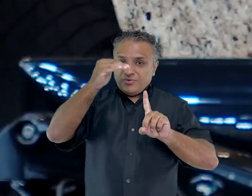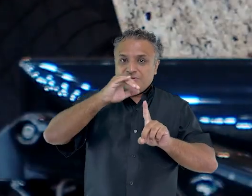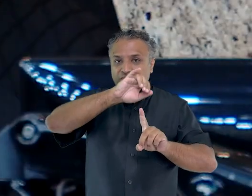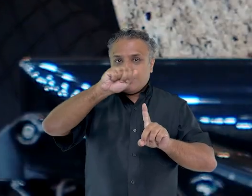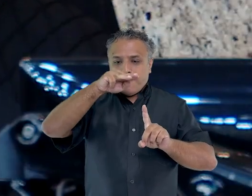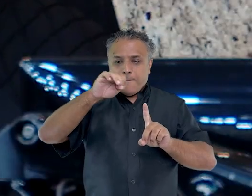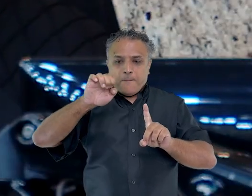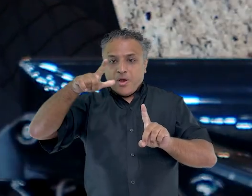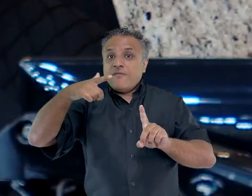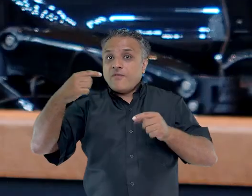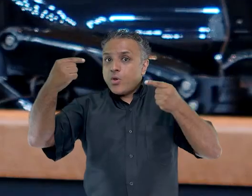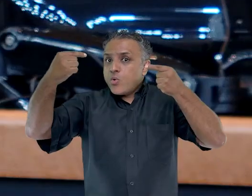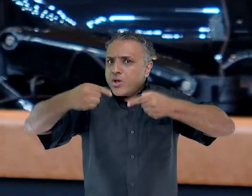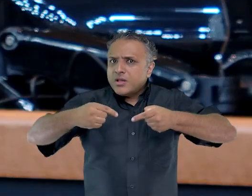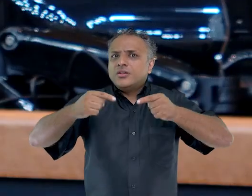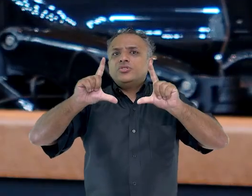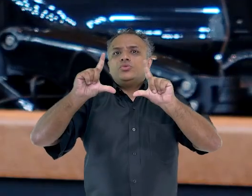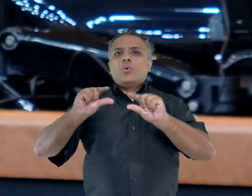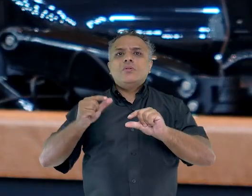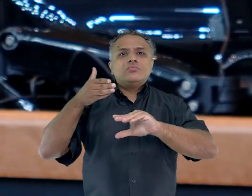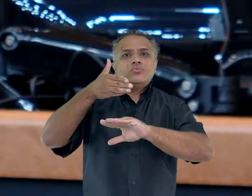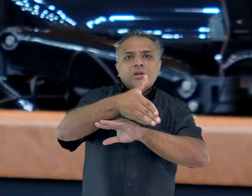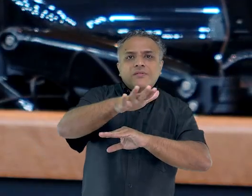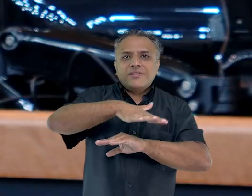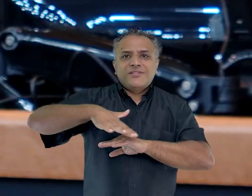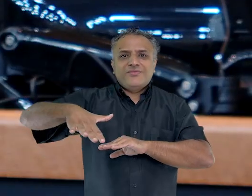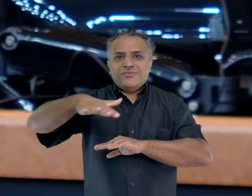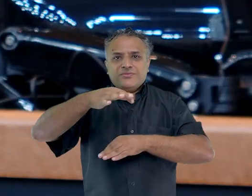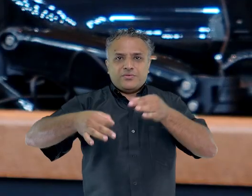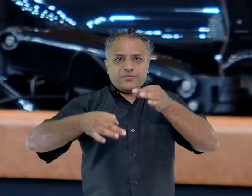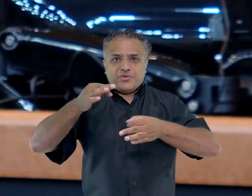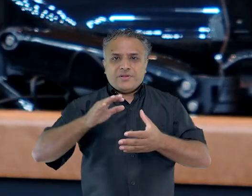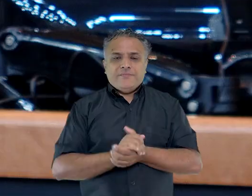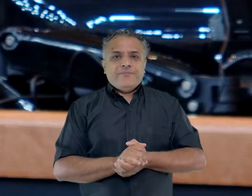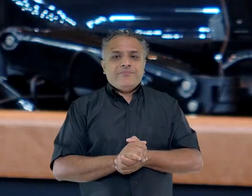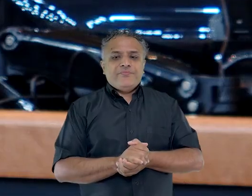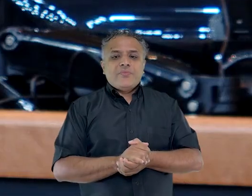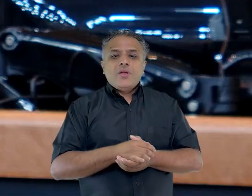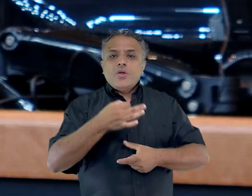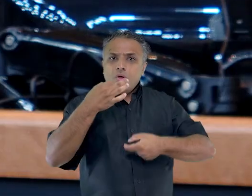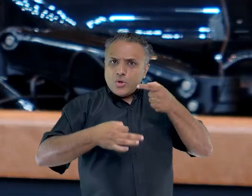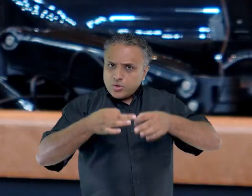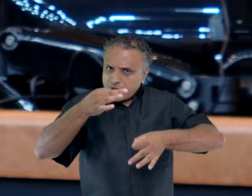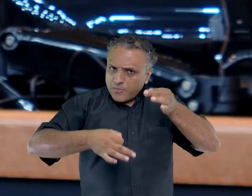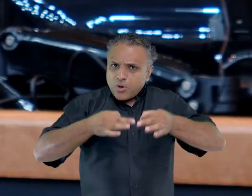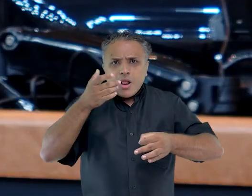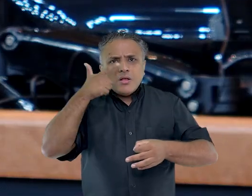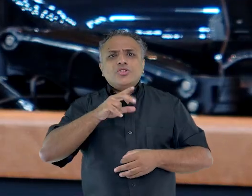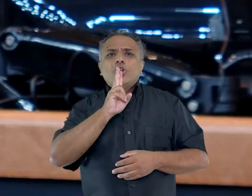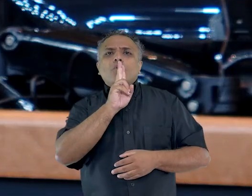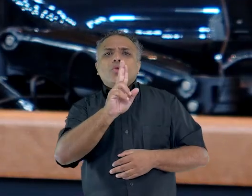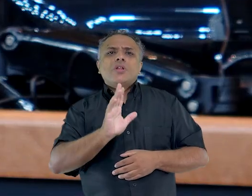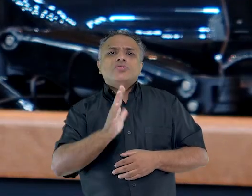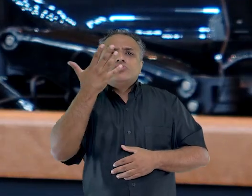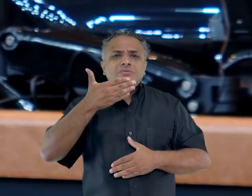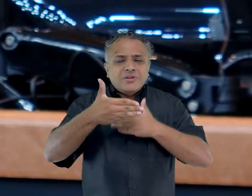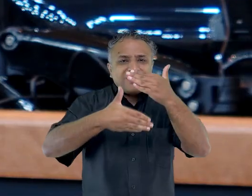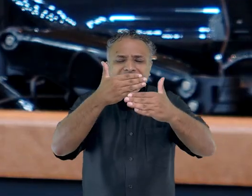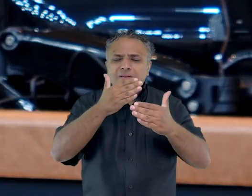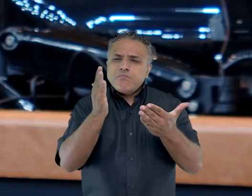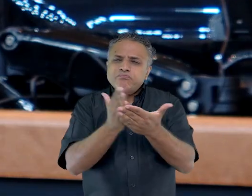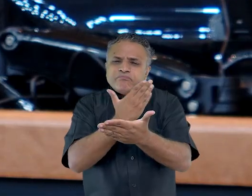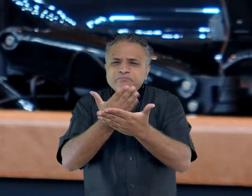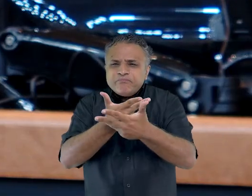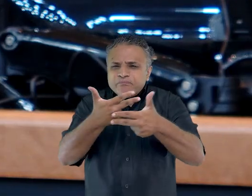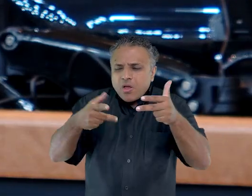ressaltou o desafio de reduzir o acervo do tribunal. O tribunal tem se esmerado em encontrar soluções para vencer o acervo